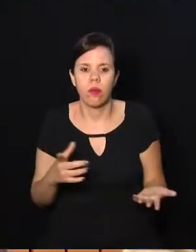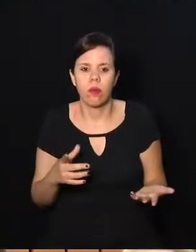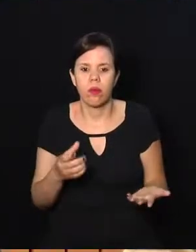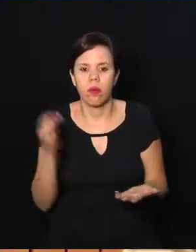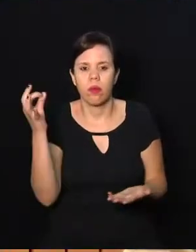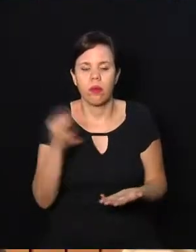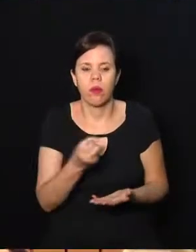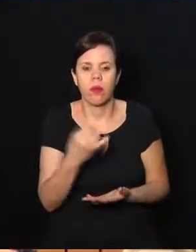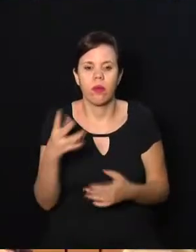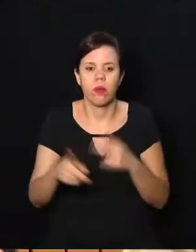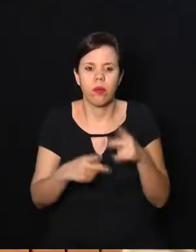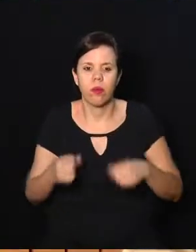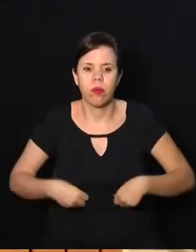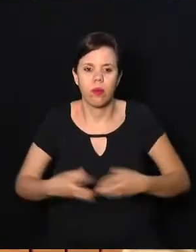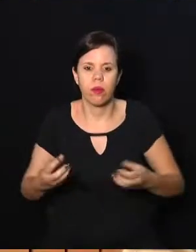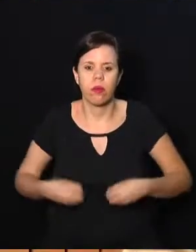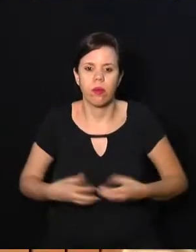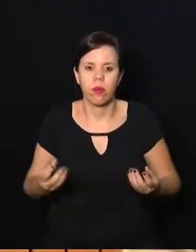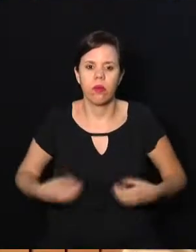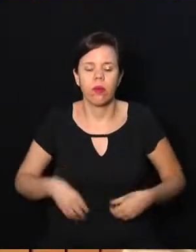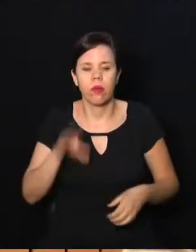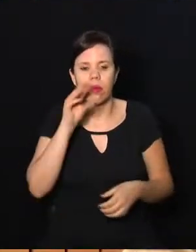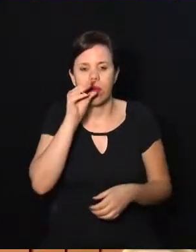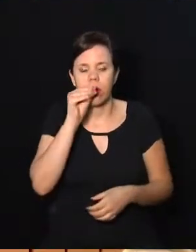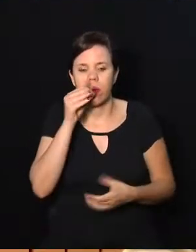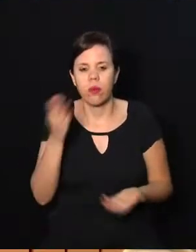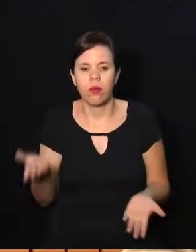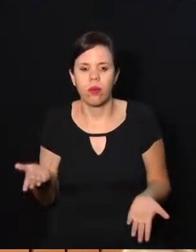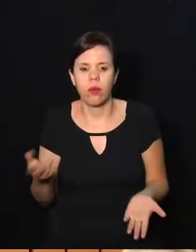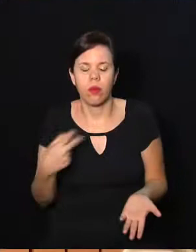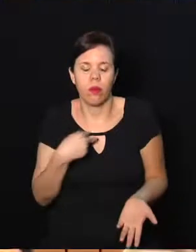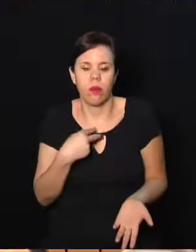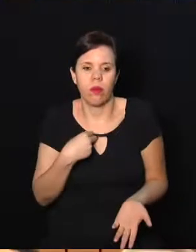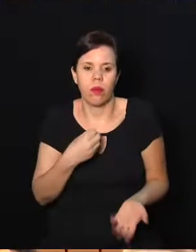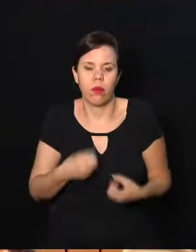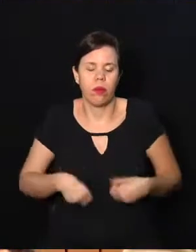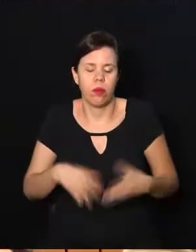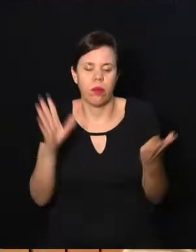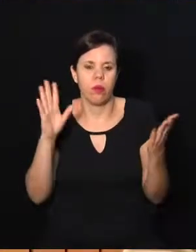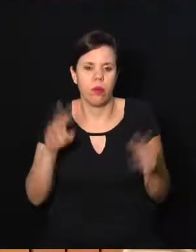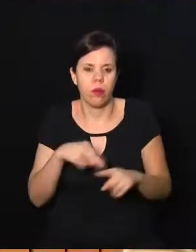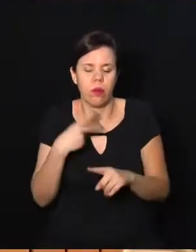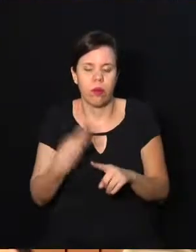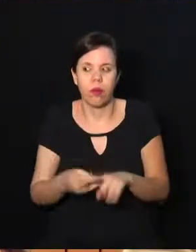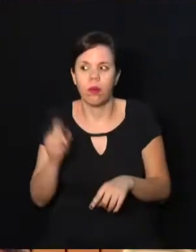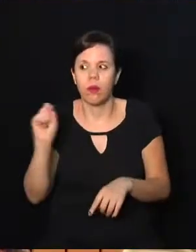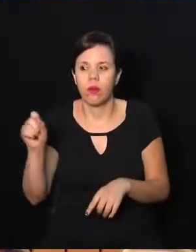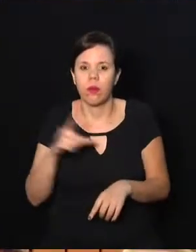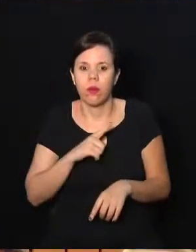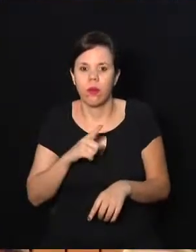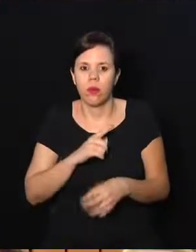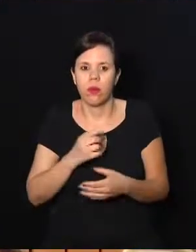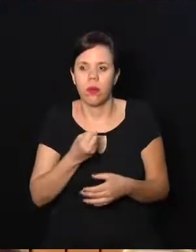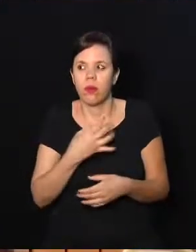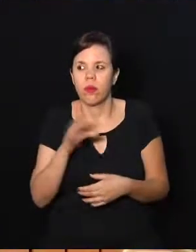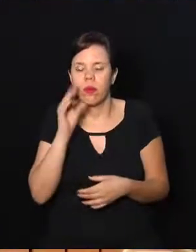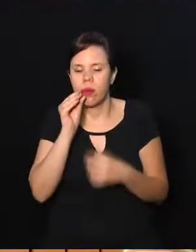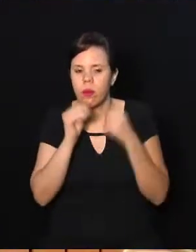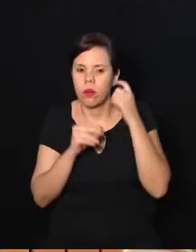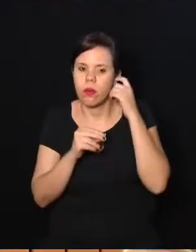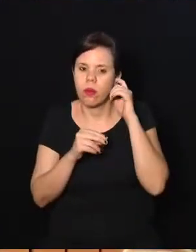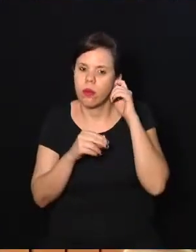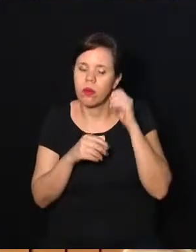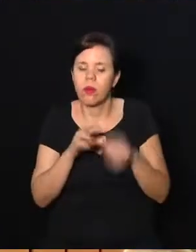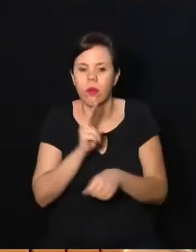percentual para se gastar com funcionários. Então, você não pode gastar mais do que aquilo em termos de funcionários. E